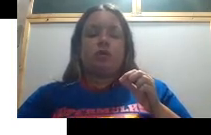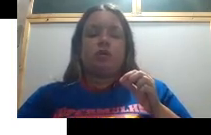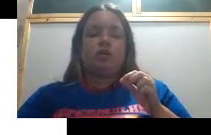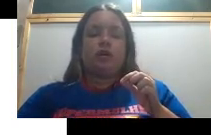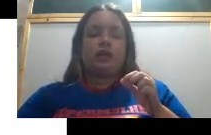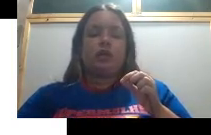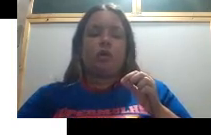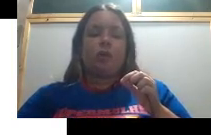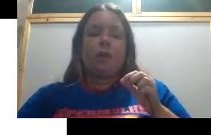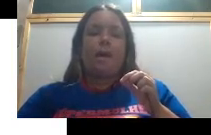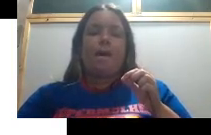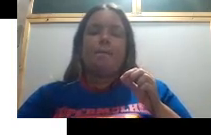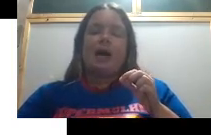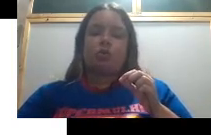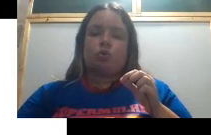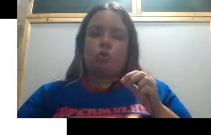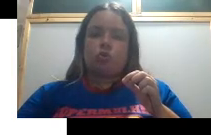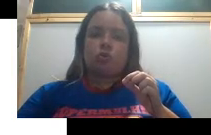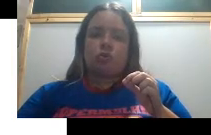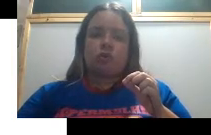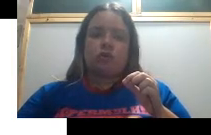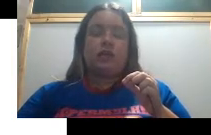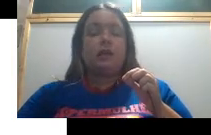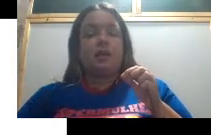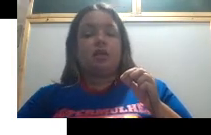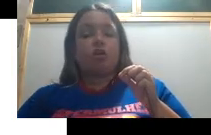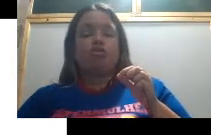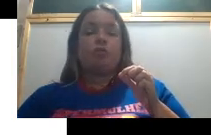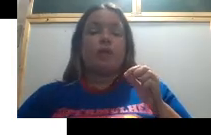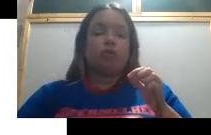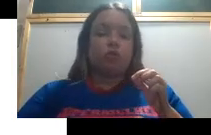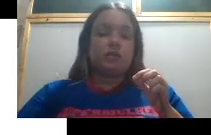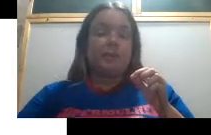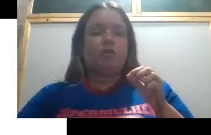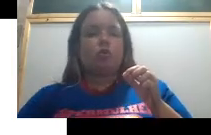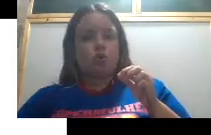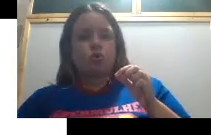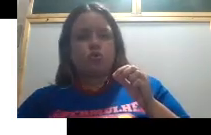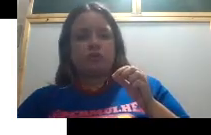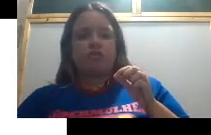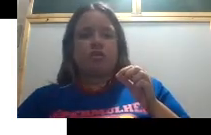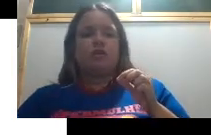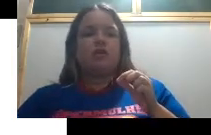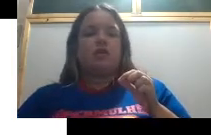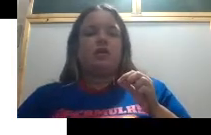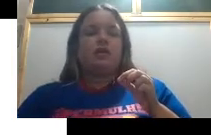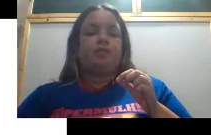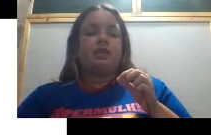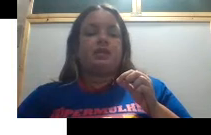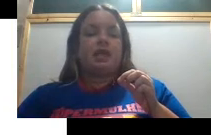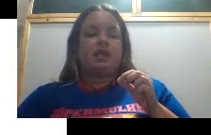5 aqui ó Mato Grosso Lembrando que nós temos Mato Grosso Mato Grosso do Sul a